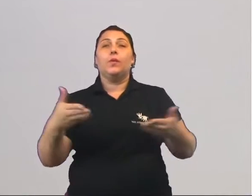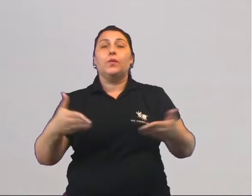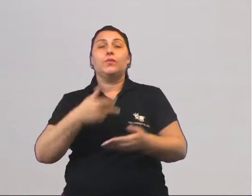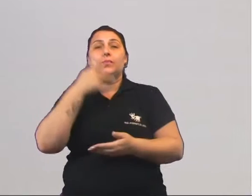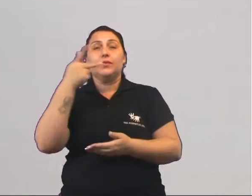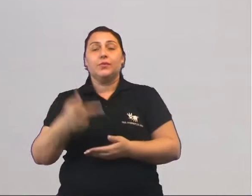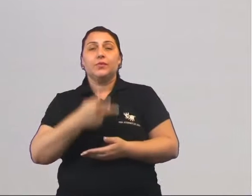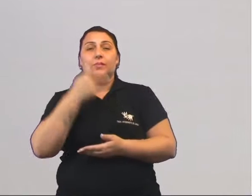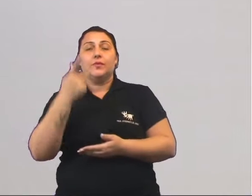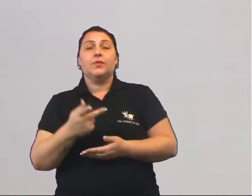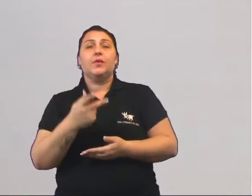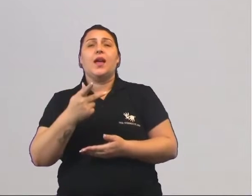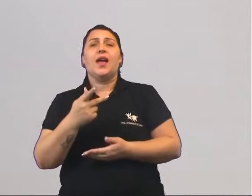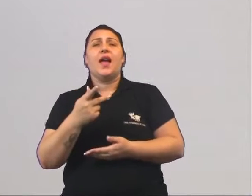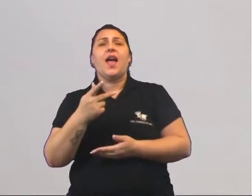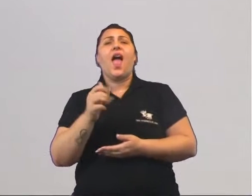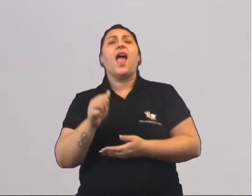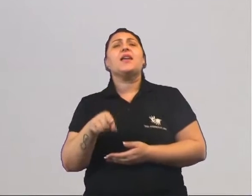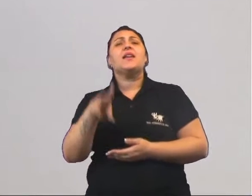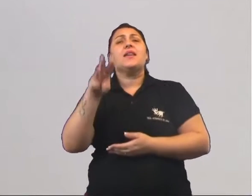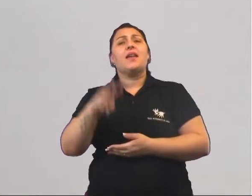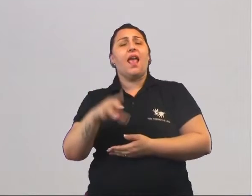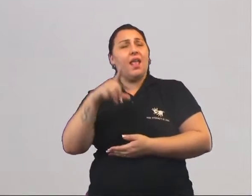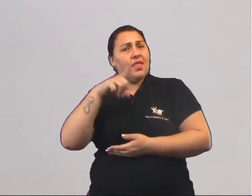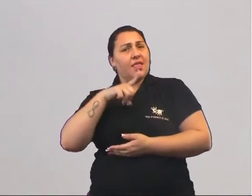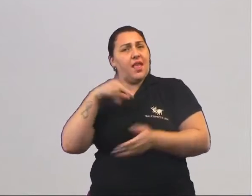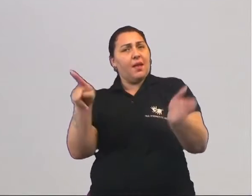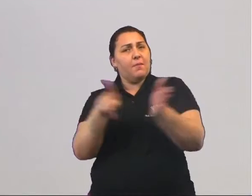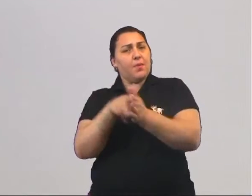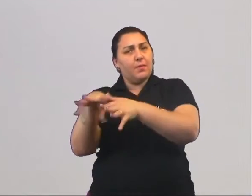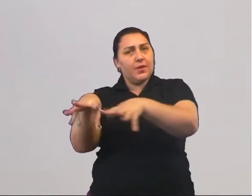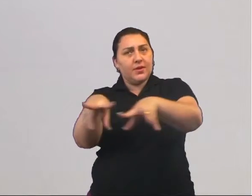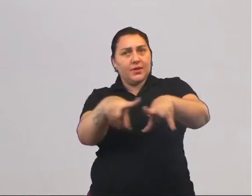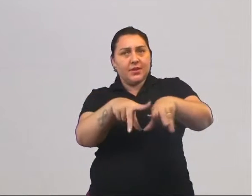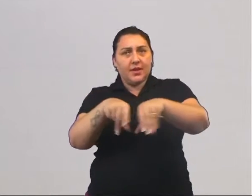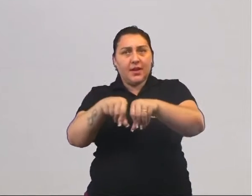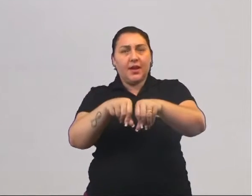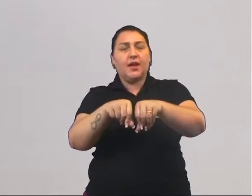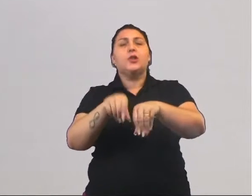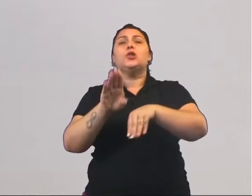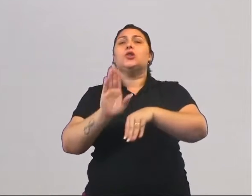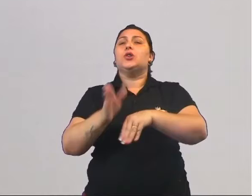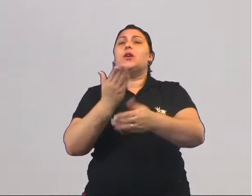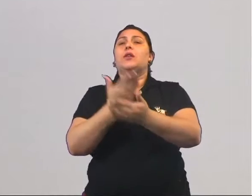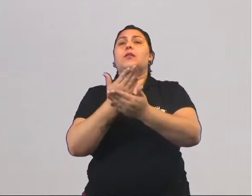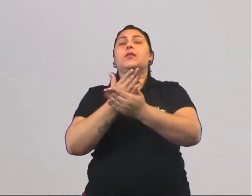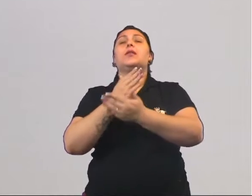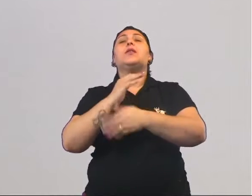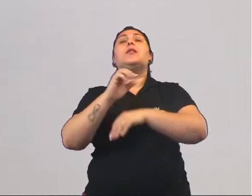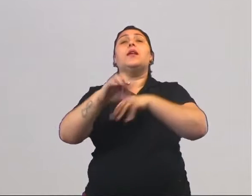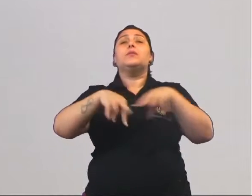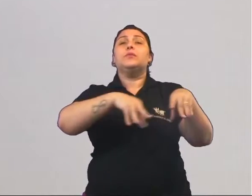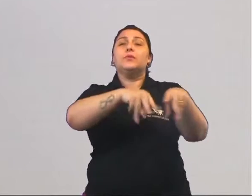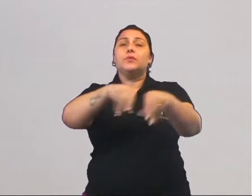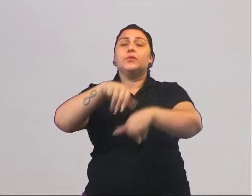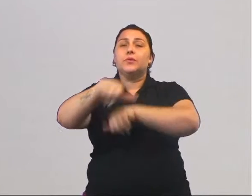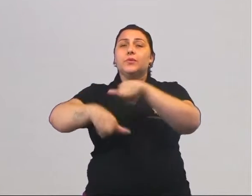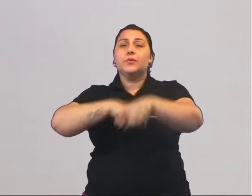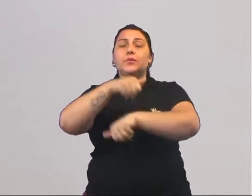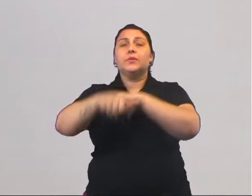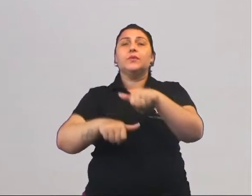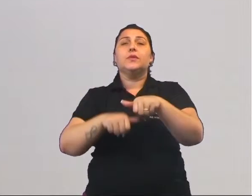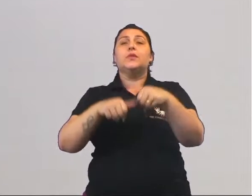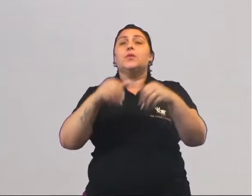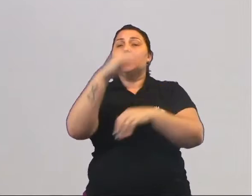iremos falar sobre a concentração de terras no Brasil. Já tem umas aulas que a gente vem falando sobre essa questão da reforma agrária, sobre a